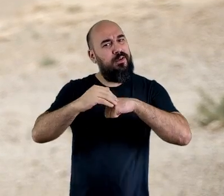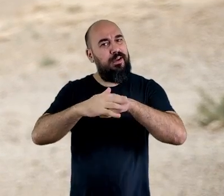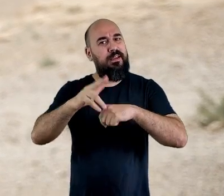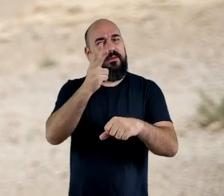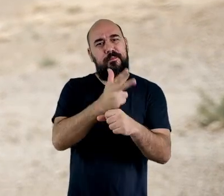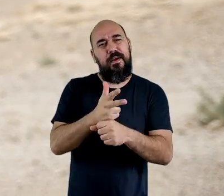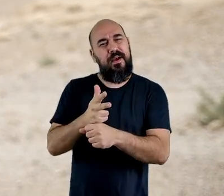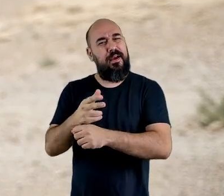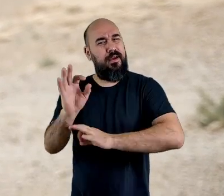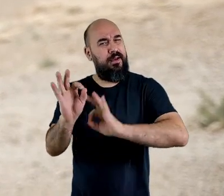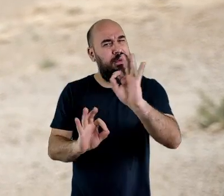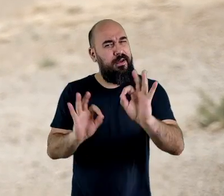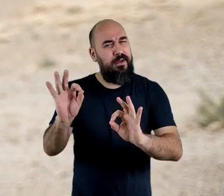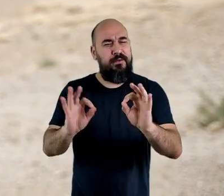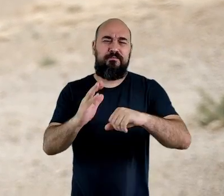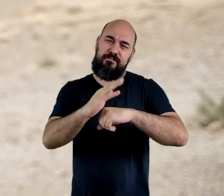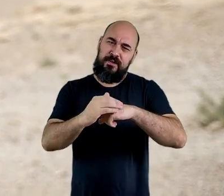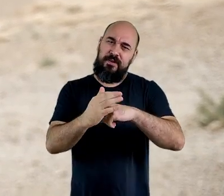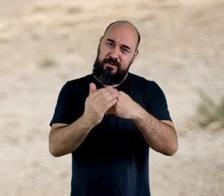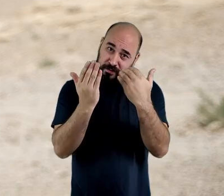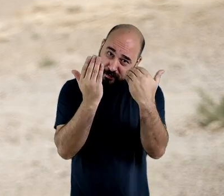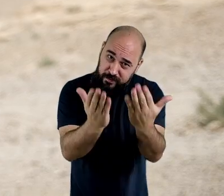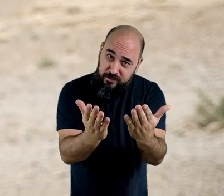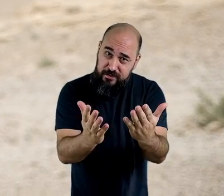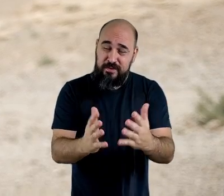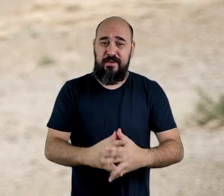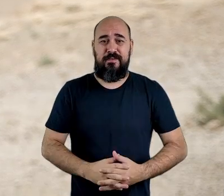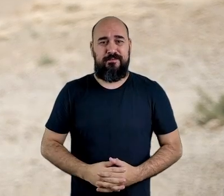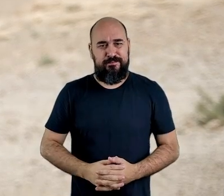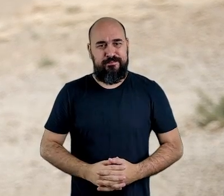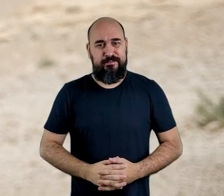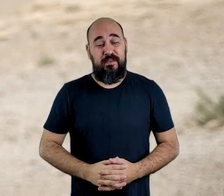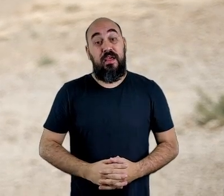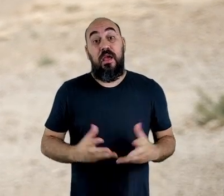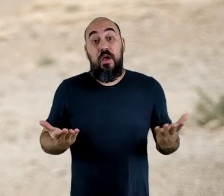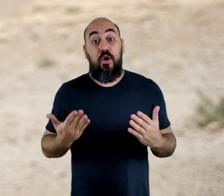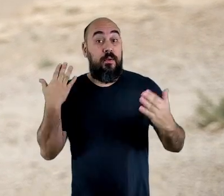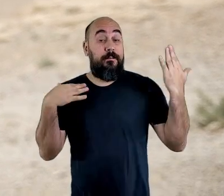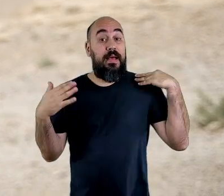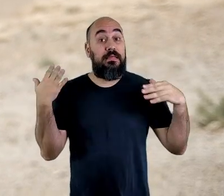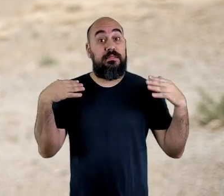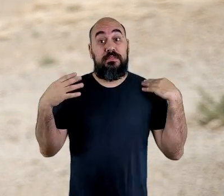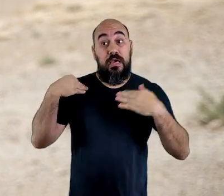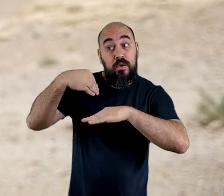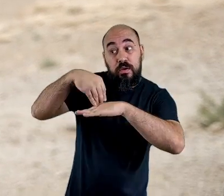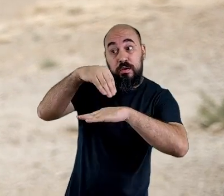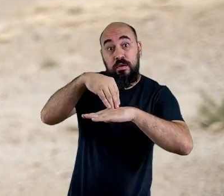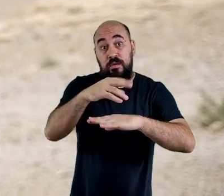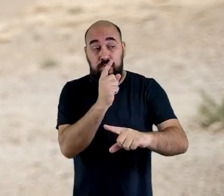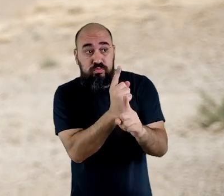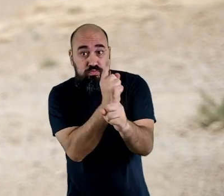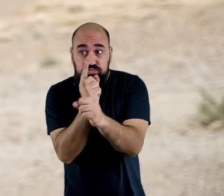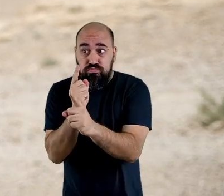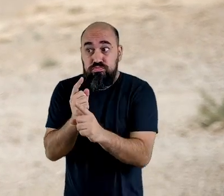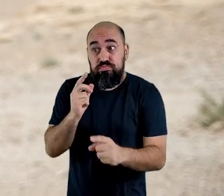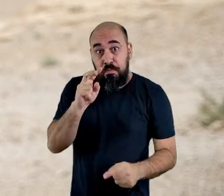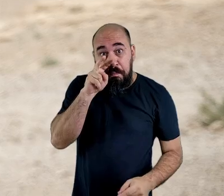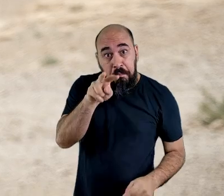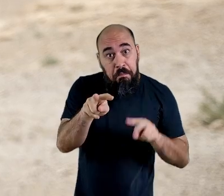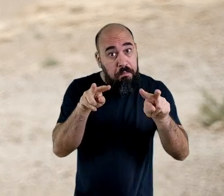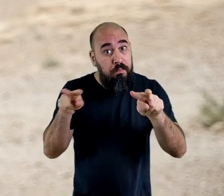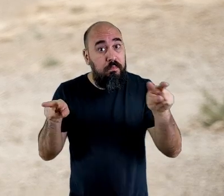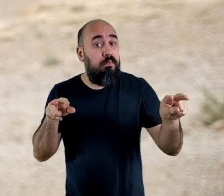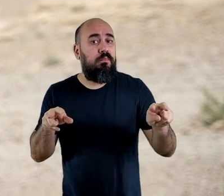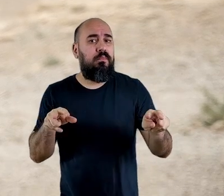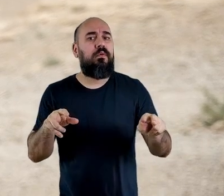família. Mas antes de continuar o nosso tema de hoje, o nosso passeio arqueológico aqui por essa antiguidade, eu não posso deixar de apresentar para